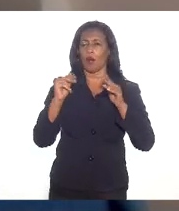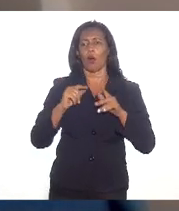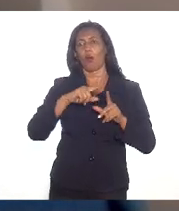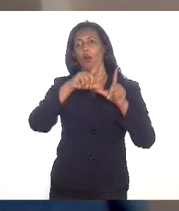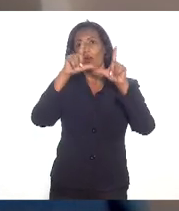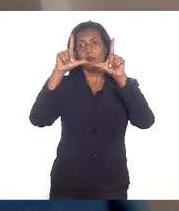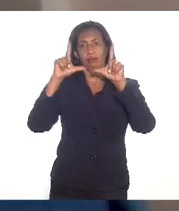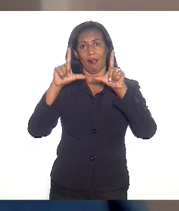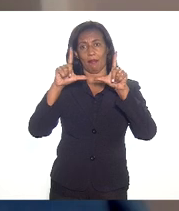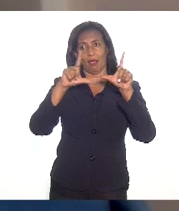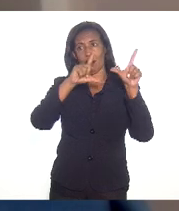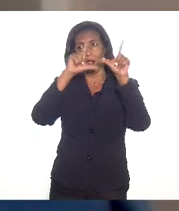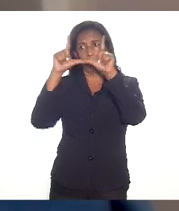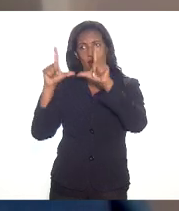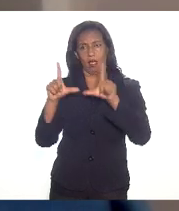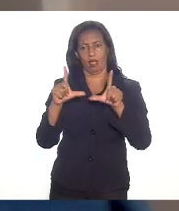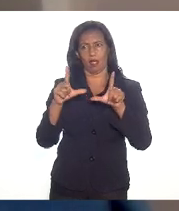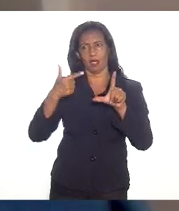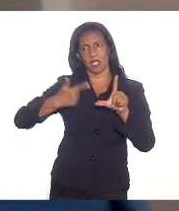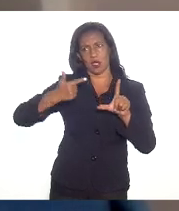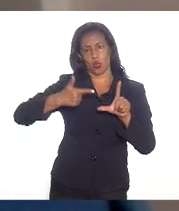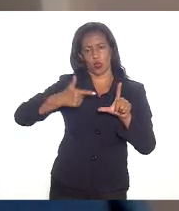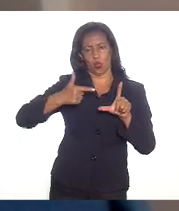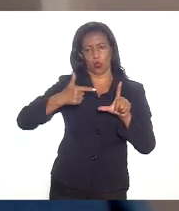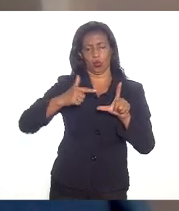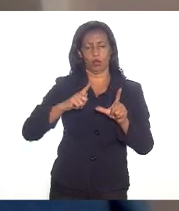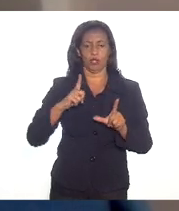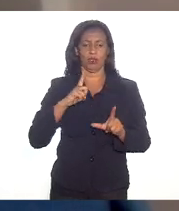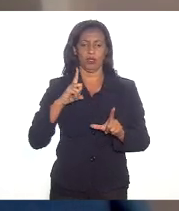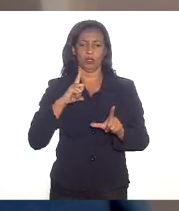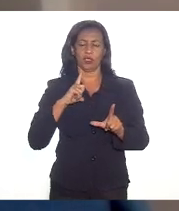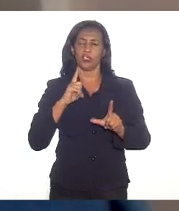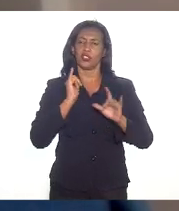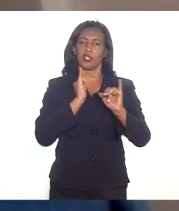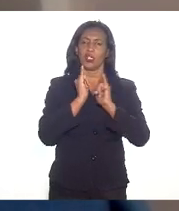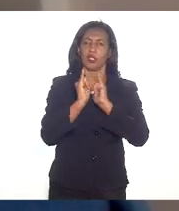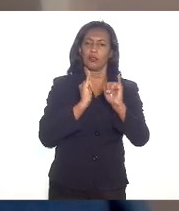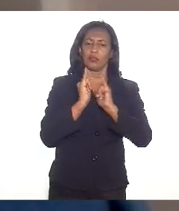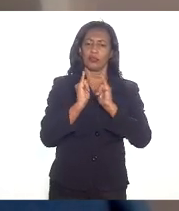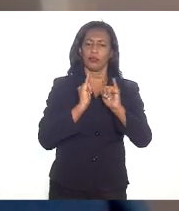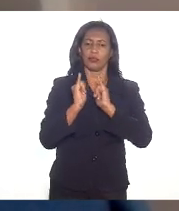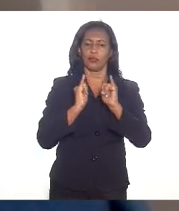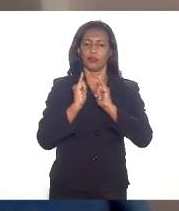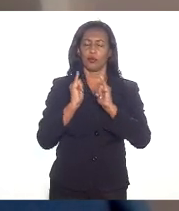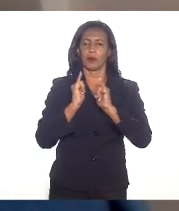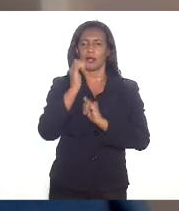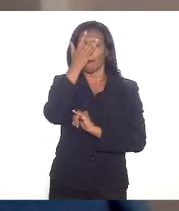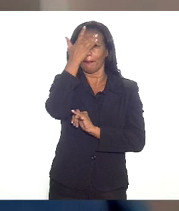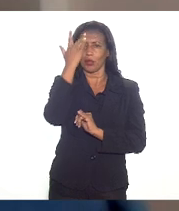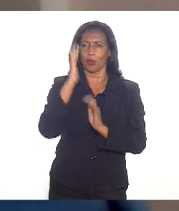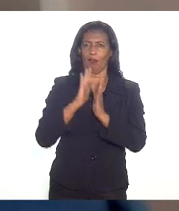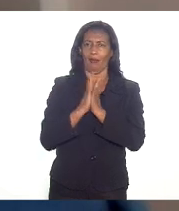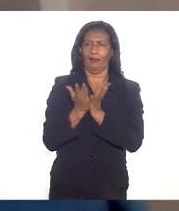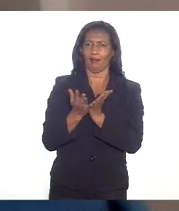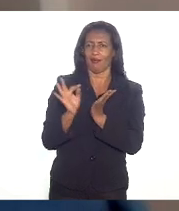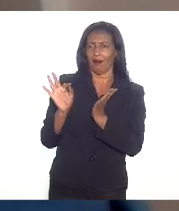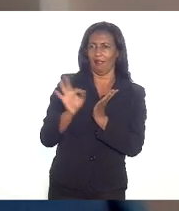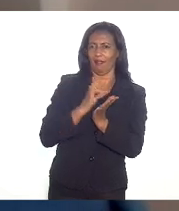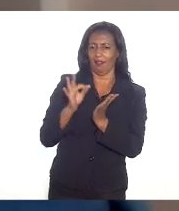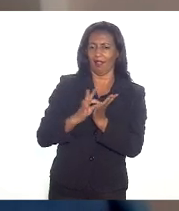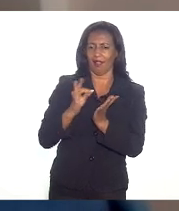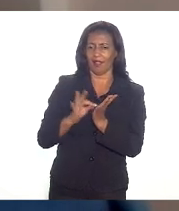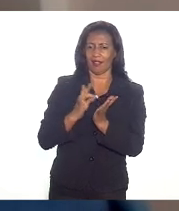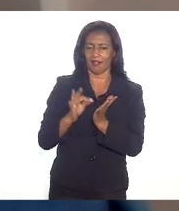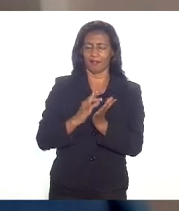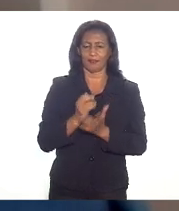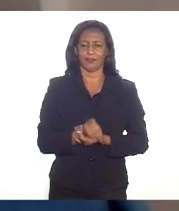dizer, na tabela seguinte, a gente tem os dados da RAS do emprego com carteira assinada, né? Nesse caso aí da